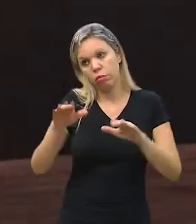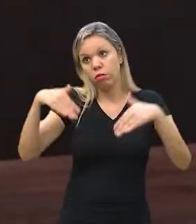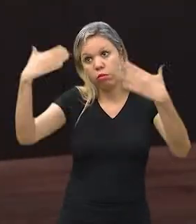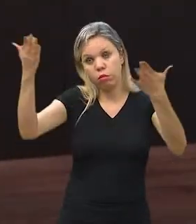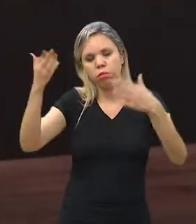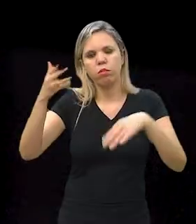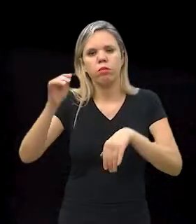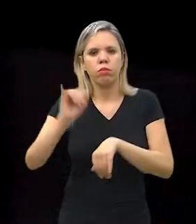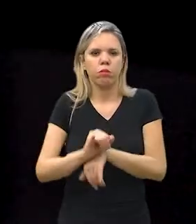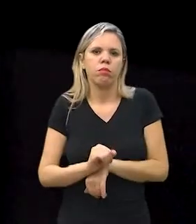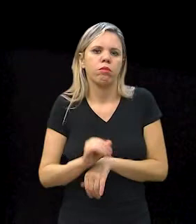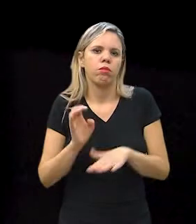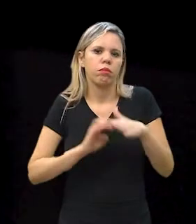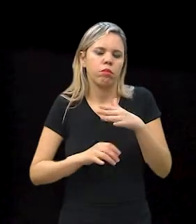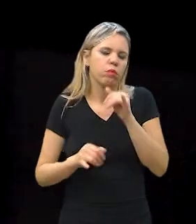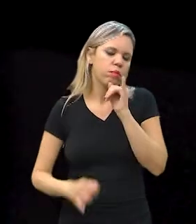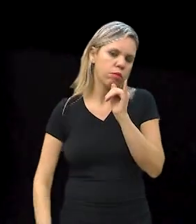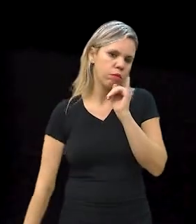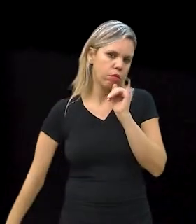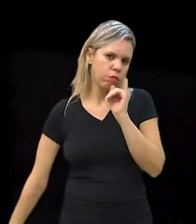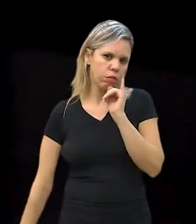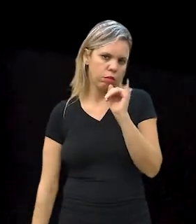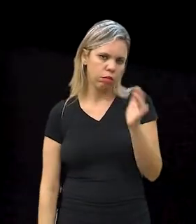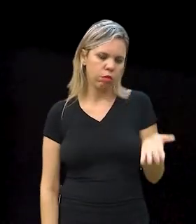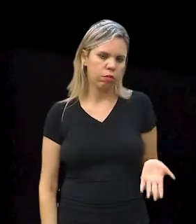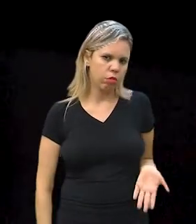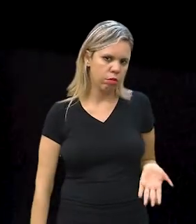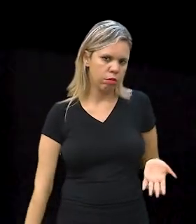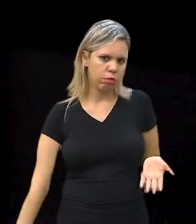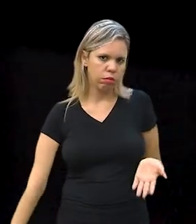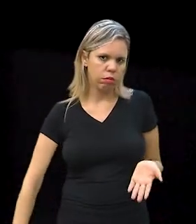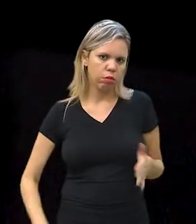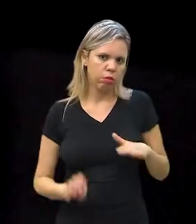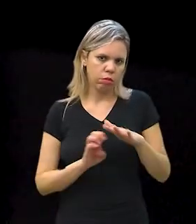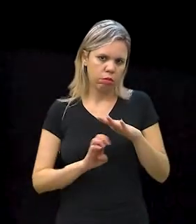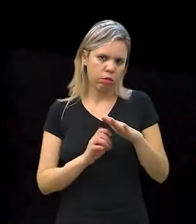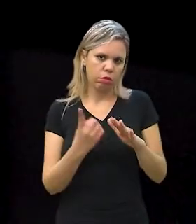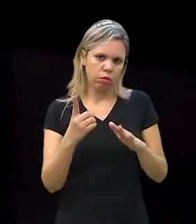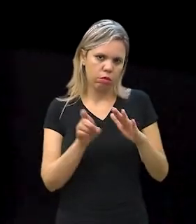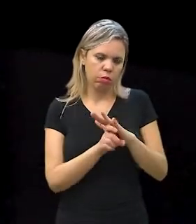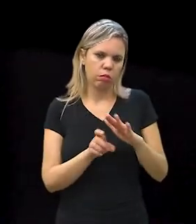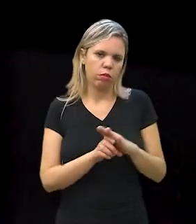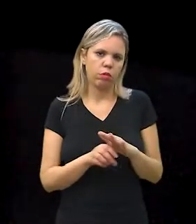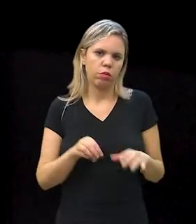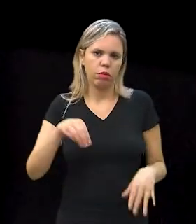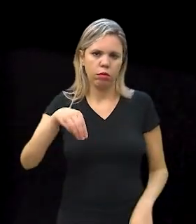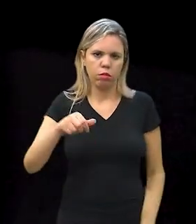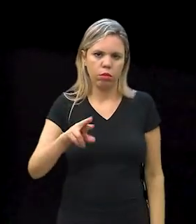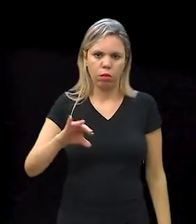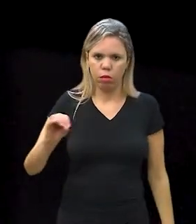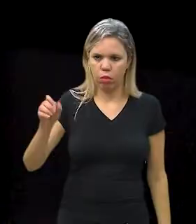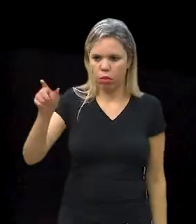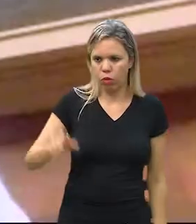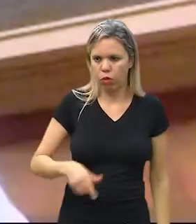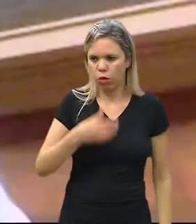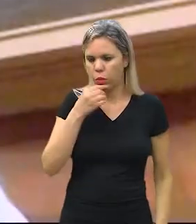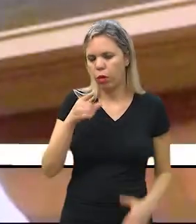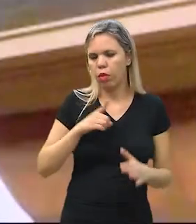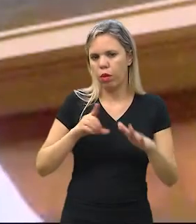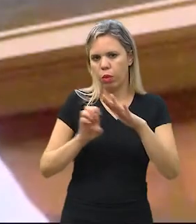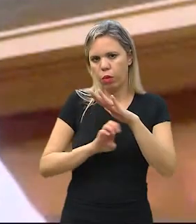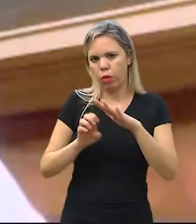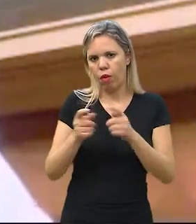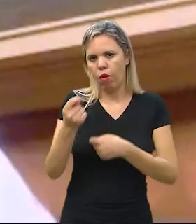mercados internacionais. Perfeitamente. Eu vou dar um exemplo, né? Nós temos um dos empresários que participam, ele se chama Mário Polis. Ele tem